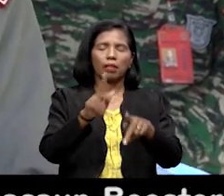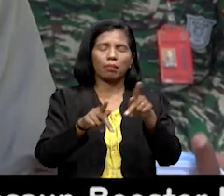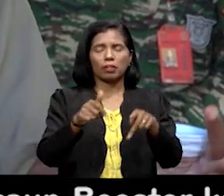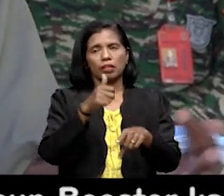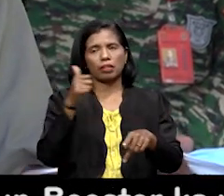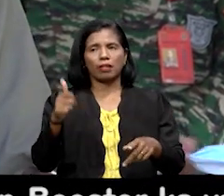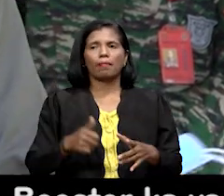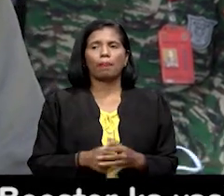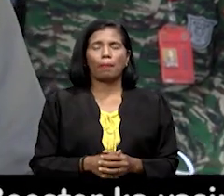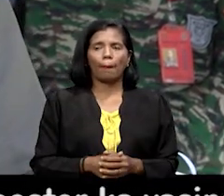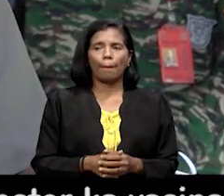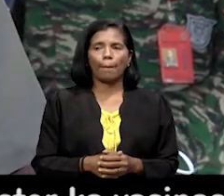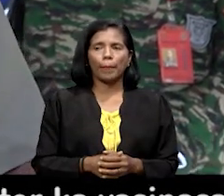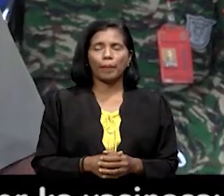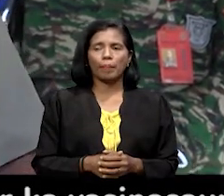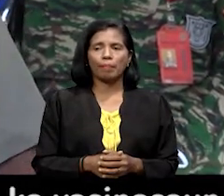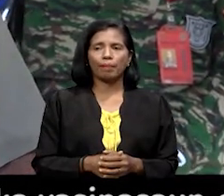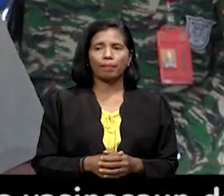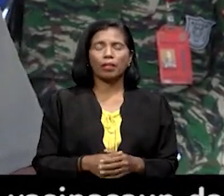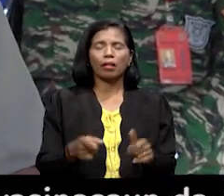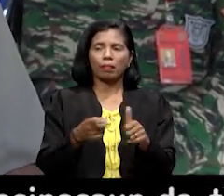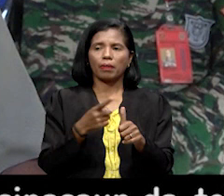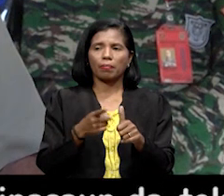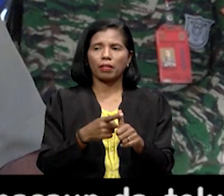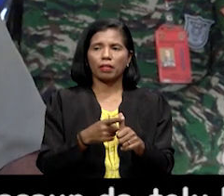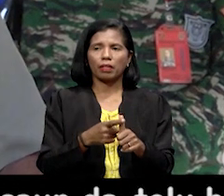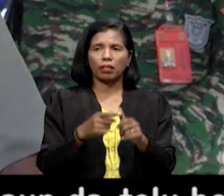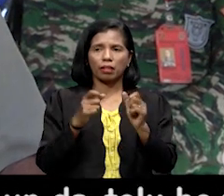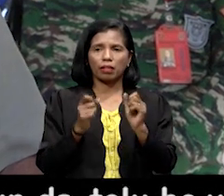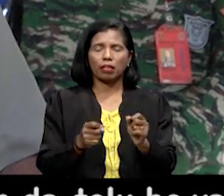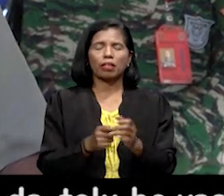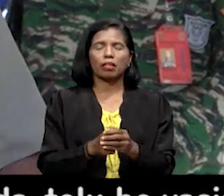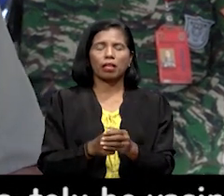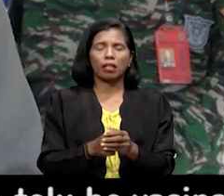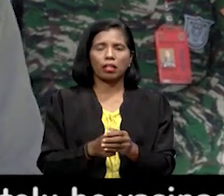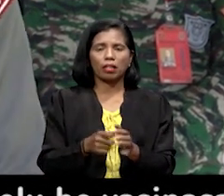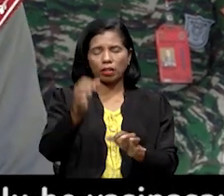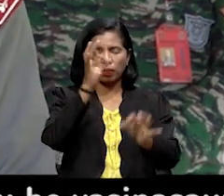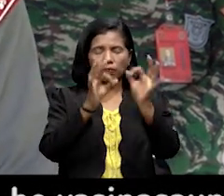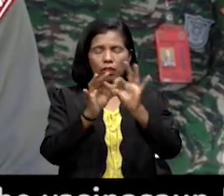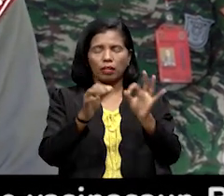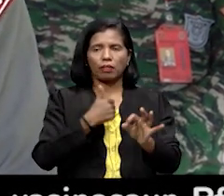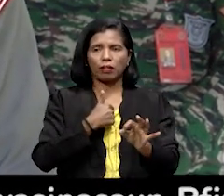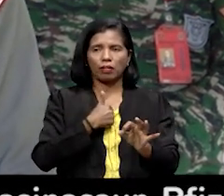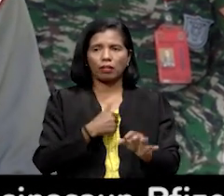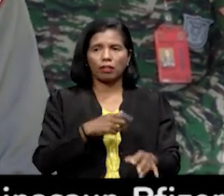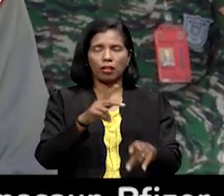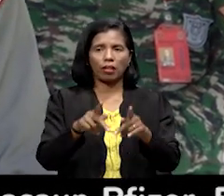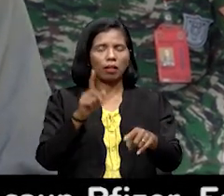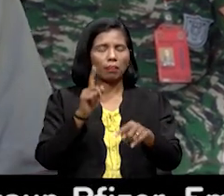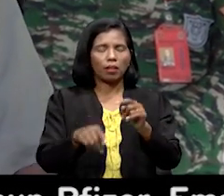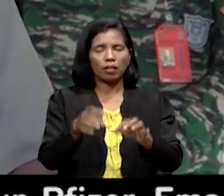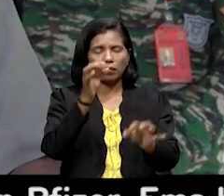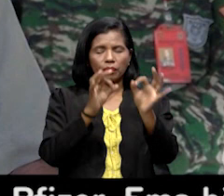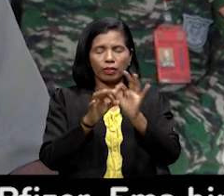ser apoio. Mas fundo, primeiro, eu tenho confiança em mim, Ruane. O la bele confia em mim, aí. Se